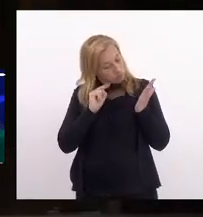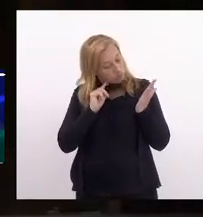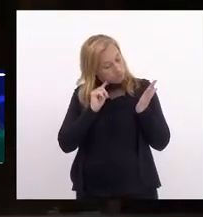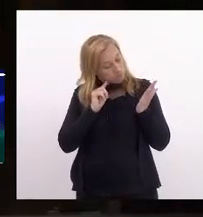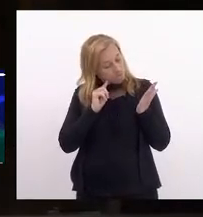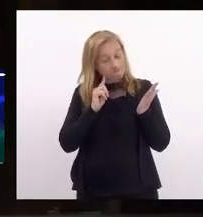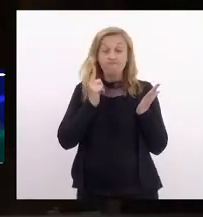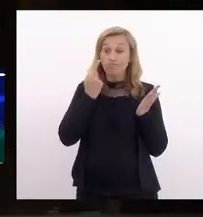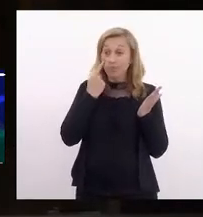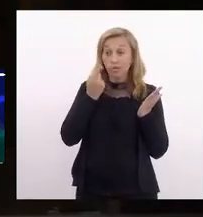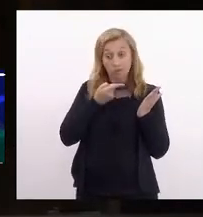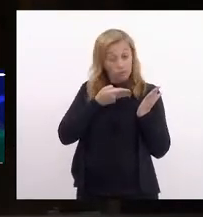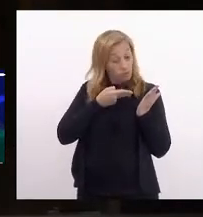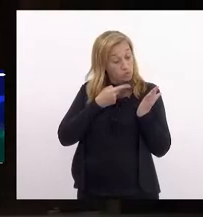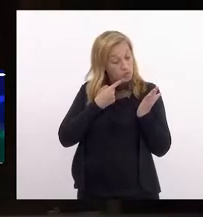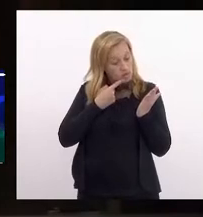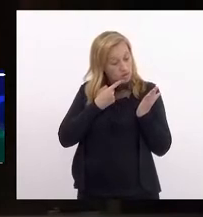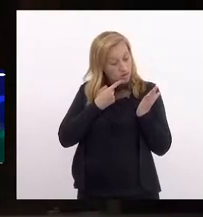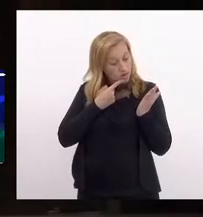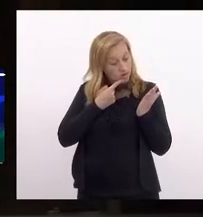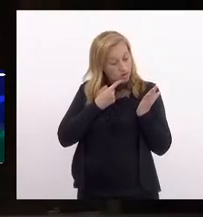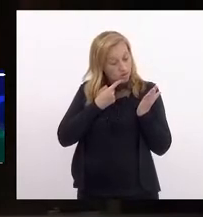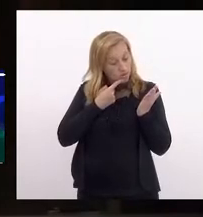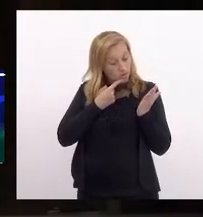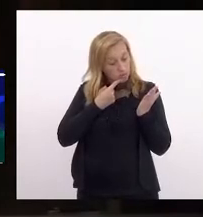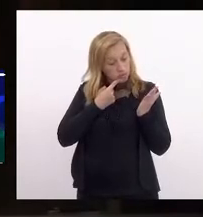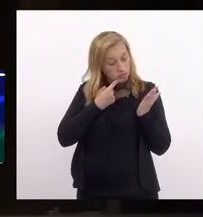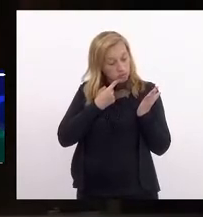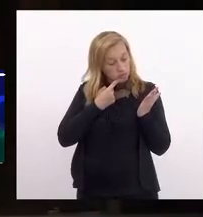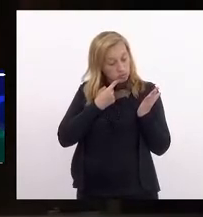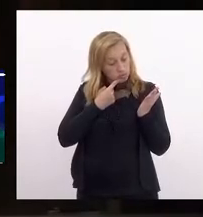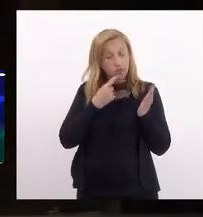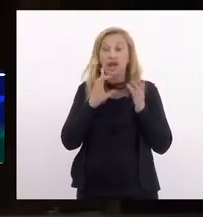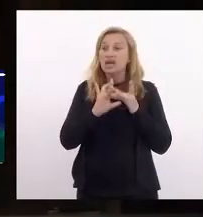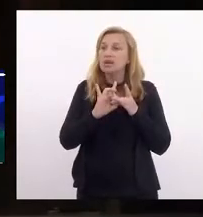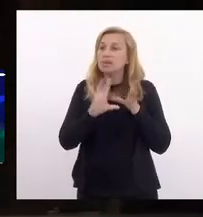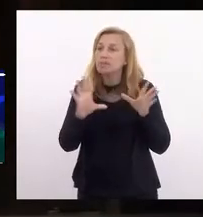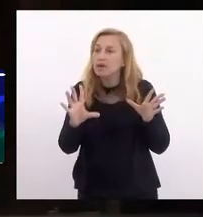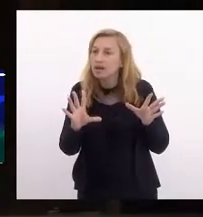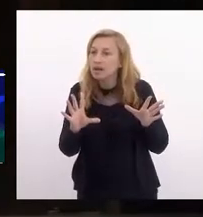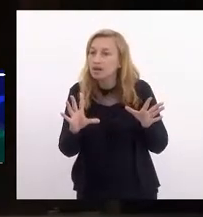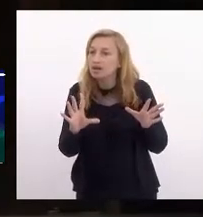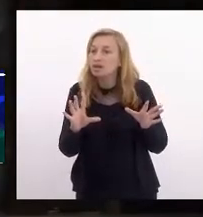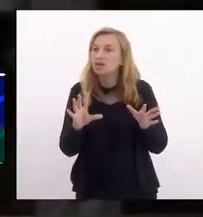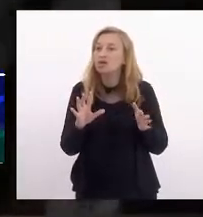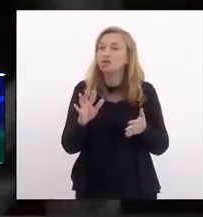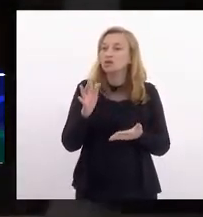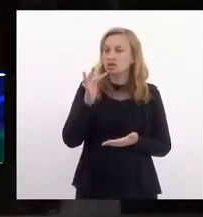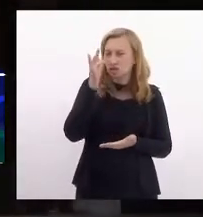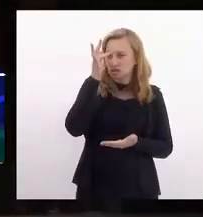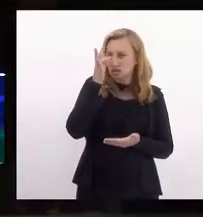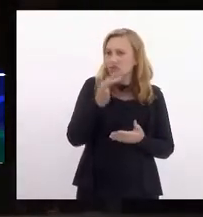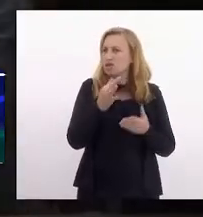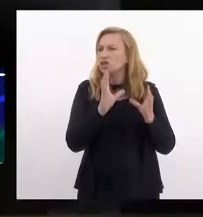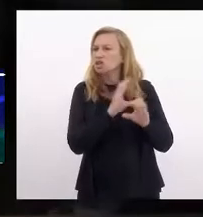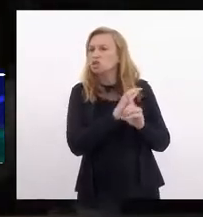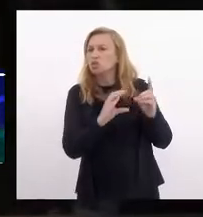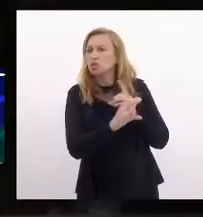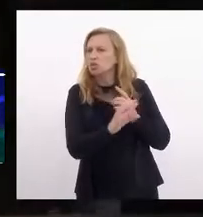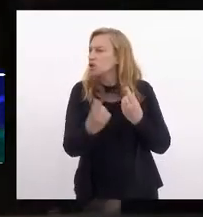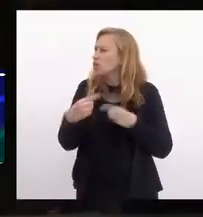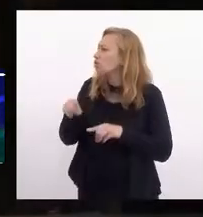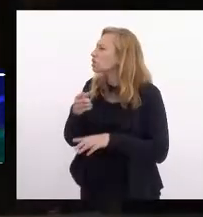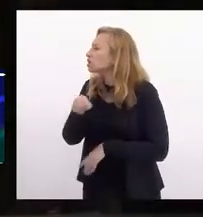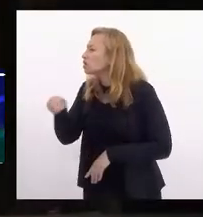e a gente garante e a liberdade de Credo de culto alguém compra isso